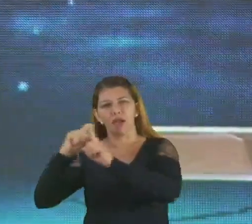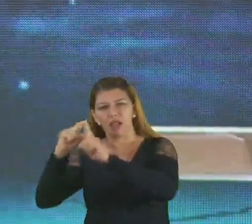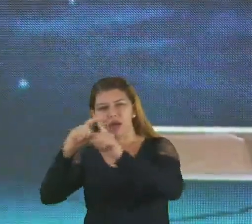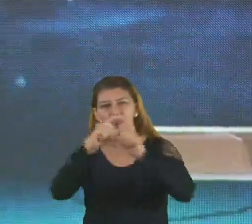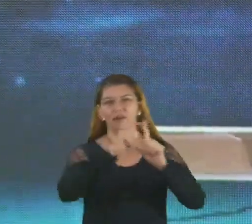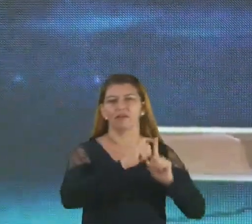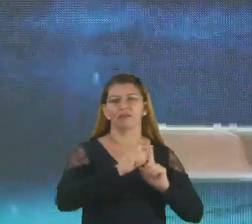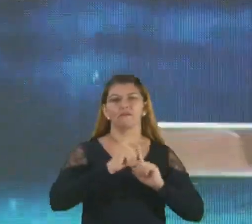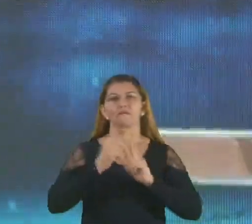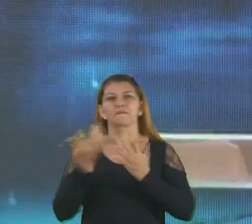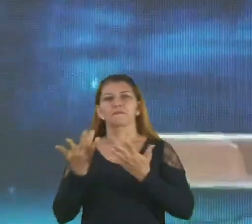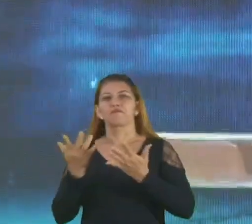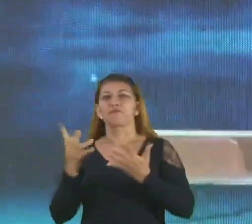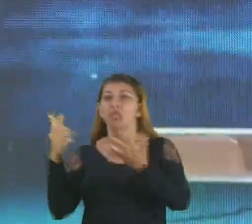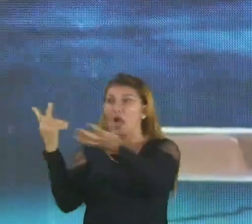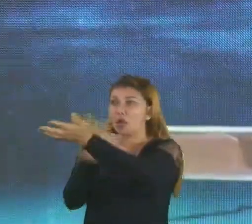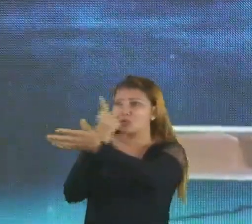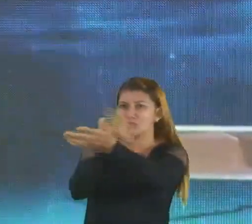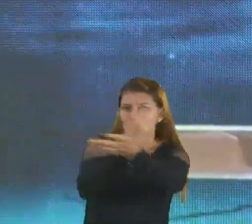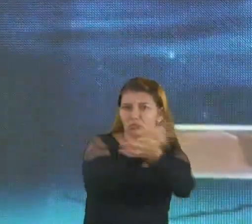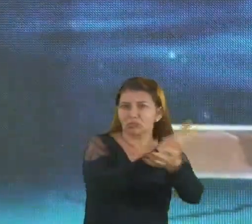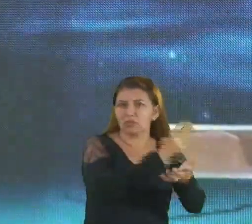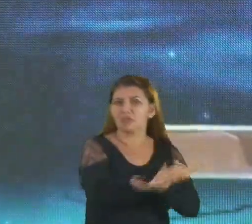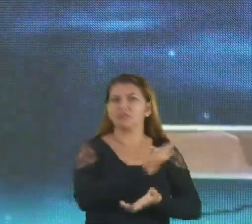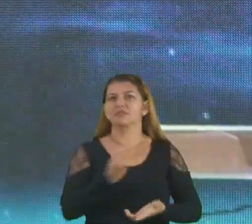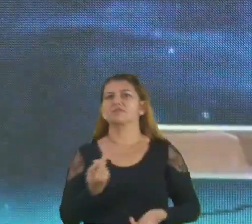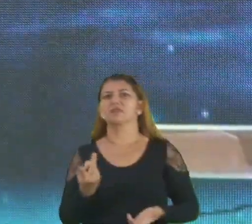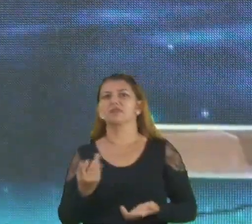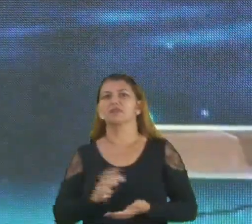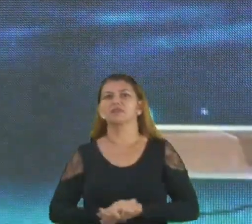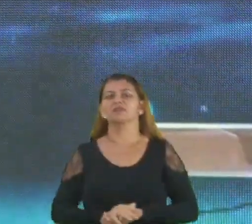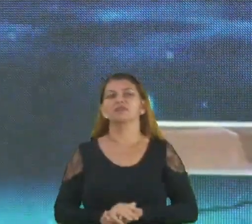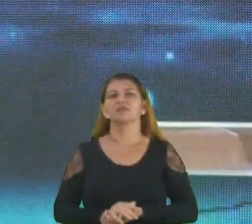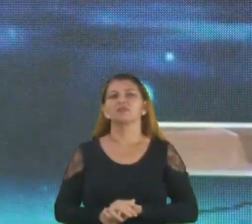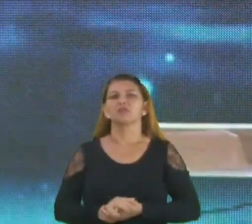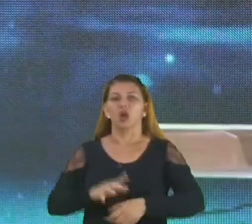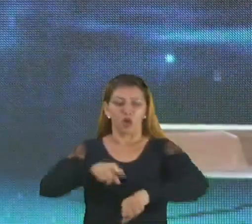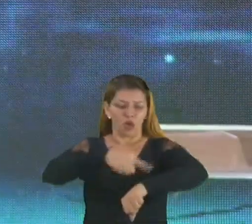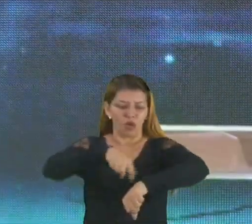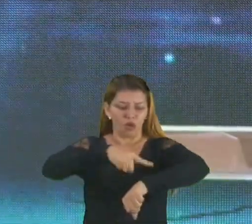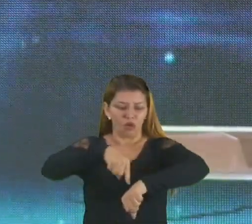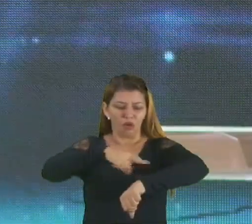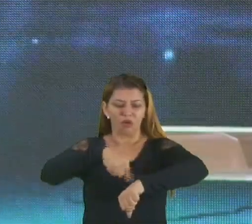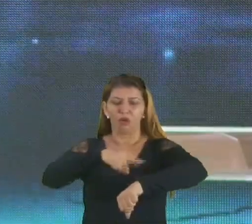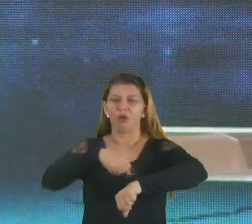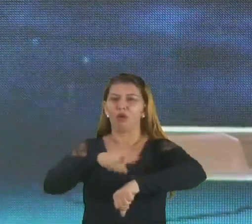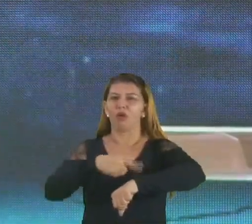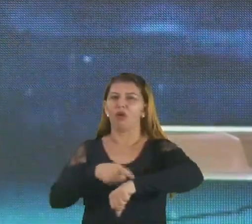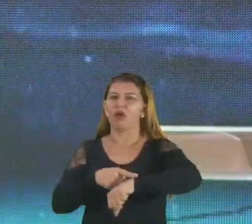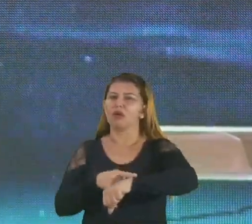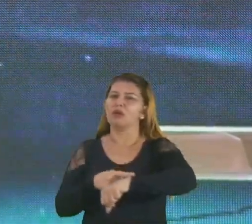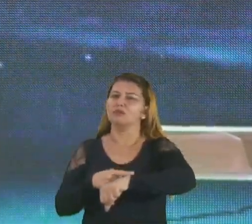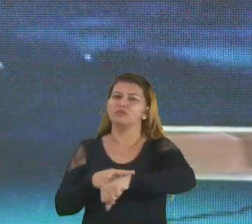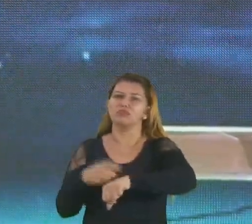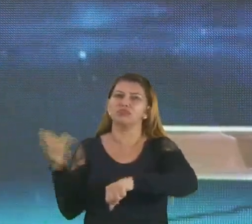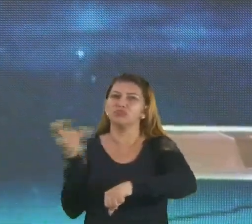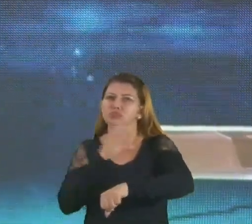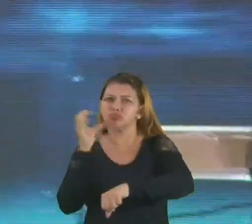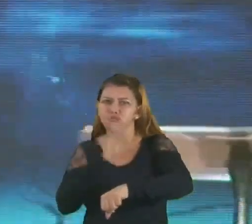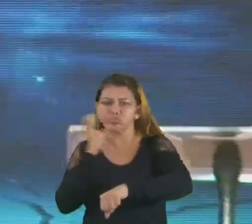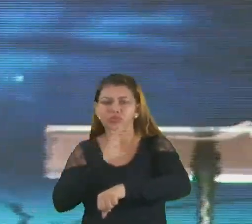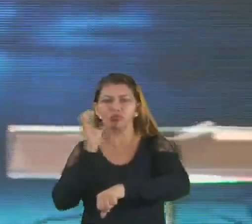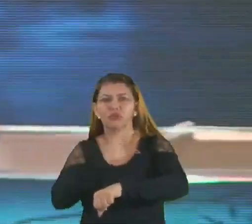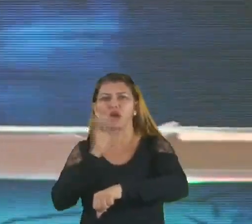se cumprindo, se o relógio escatológico está funcionando a todo vapor, se os